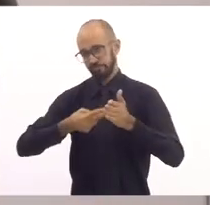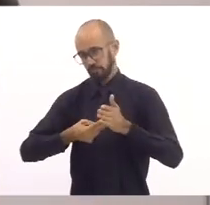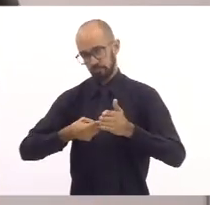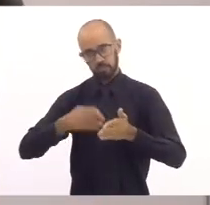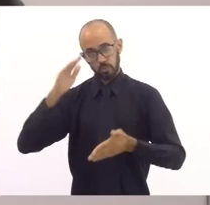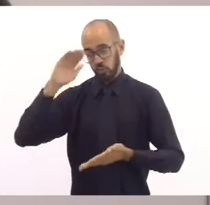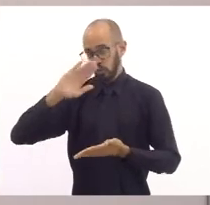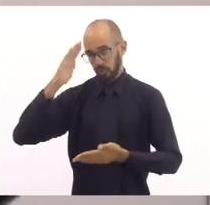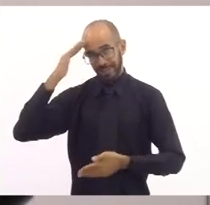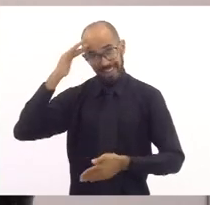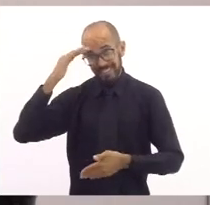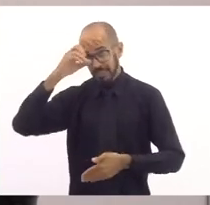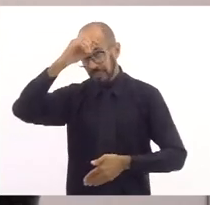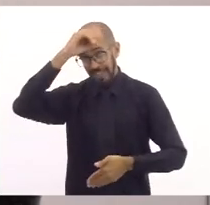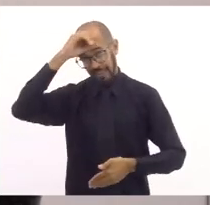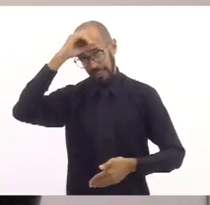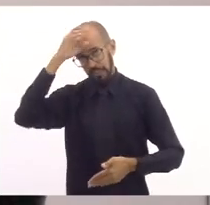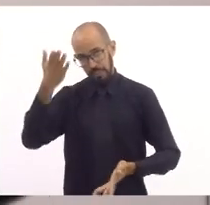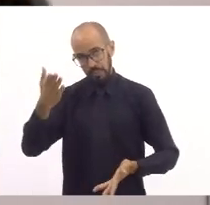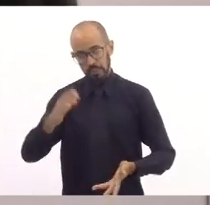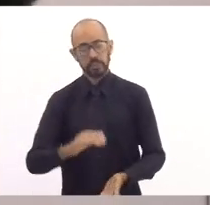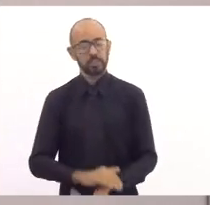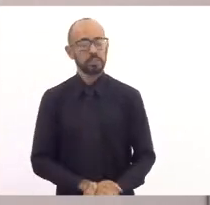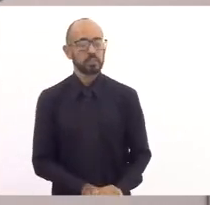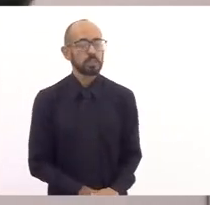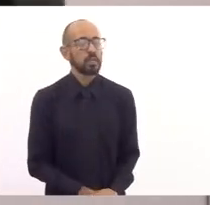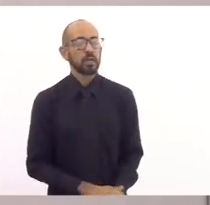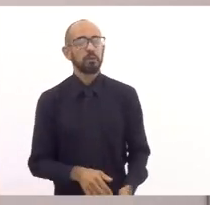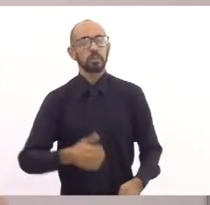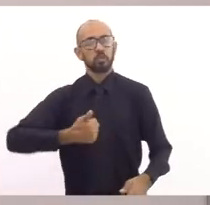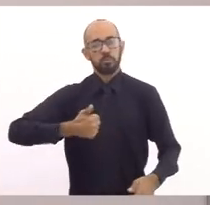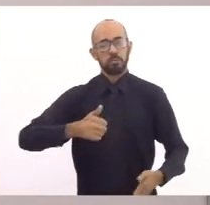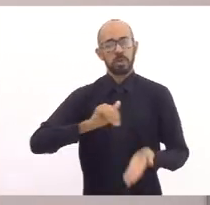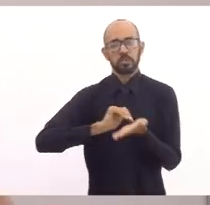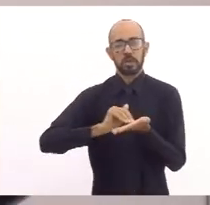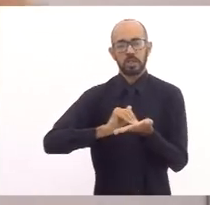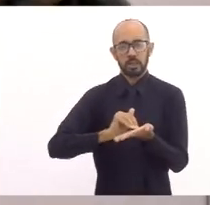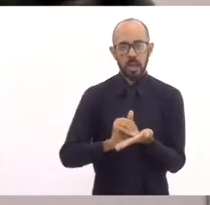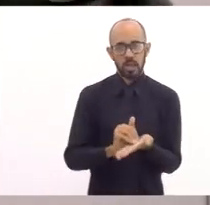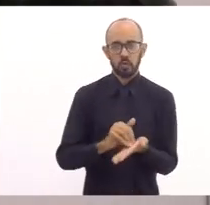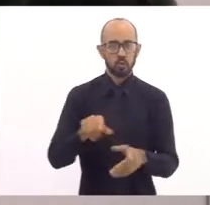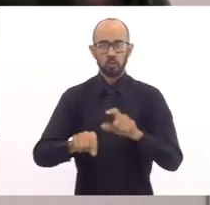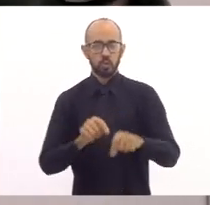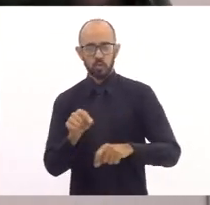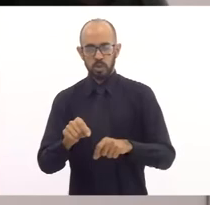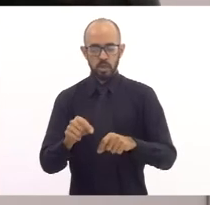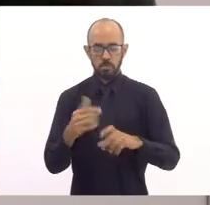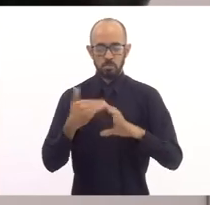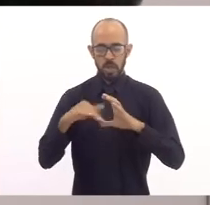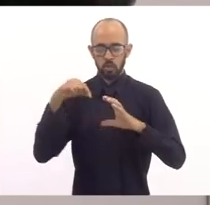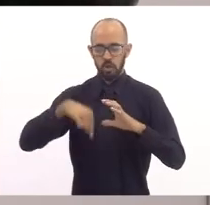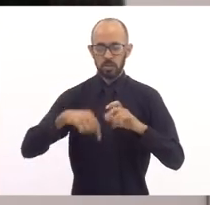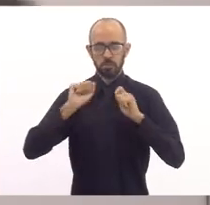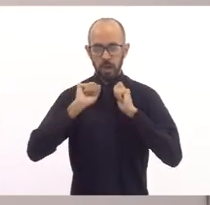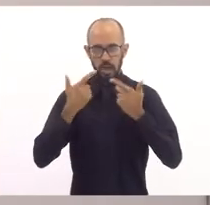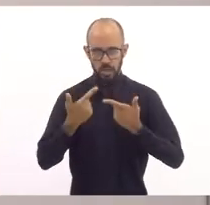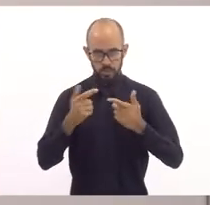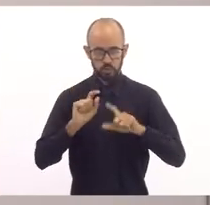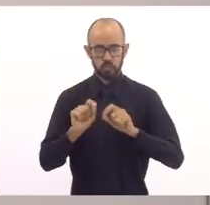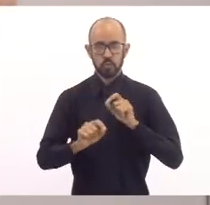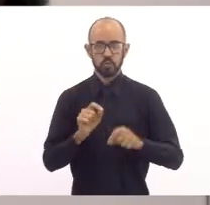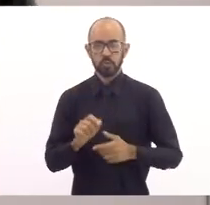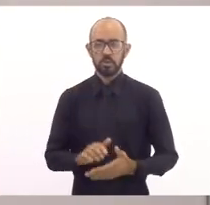Mas o primeiro secretário de transporte, que era do ramo, né, mandou aqui para essa casa, né, deputada